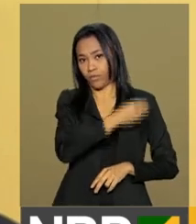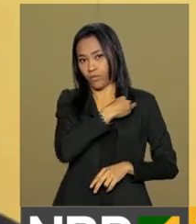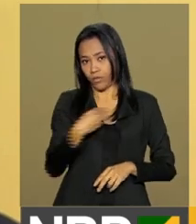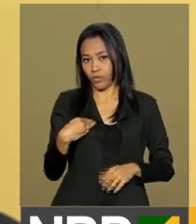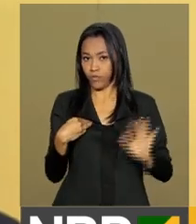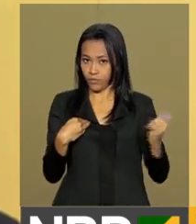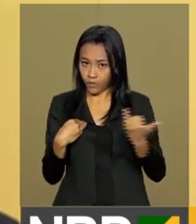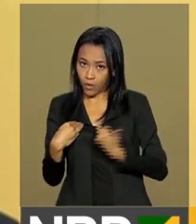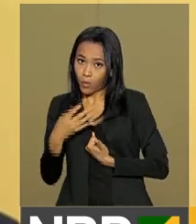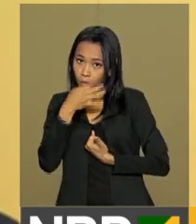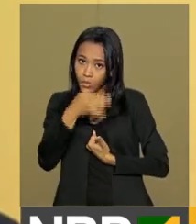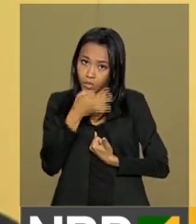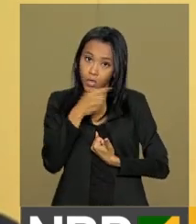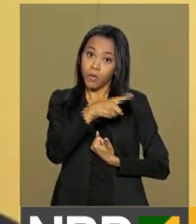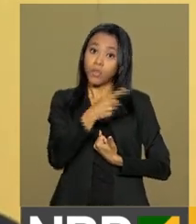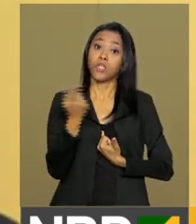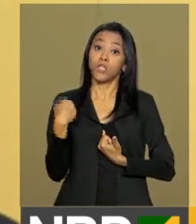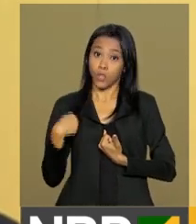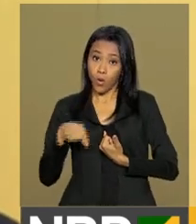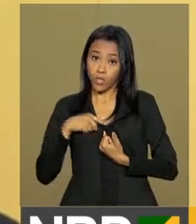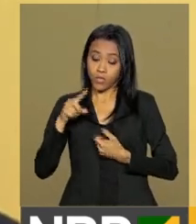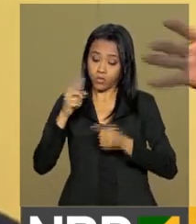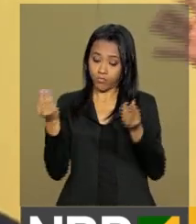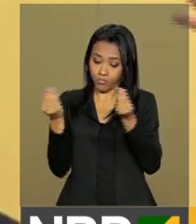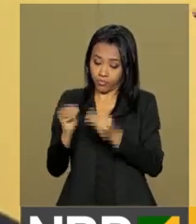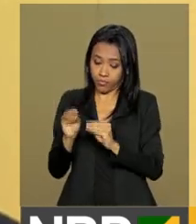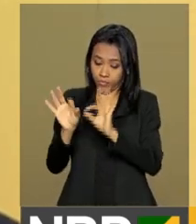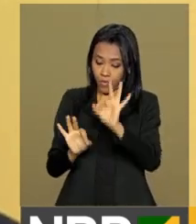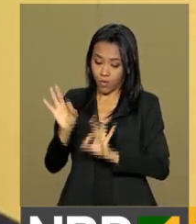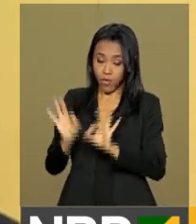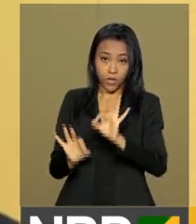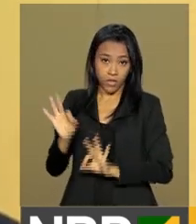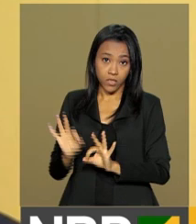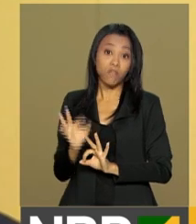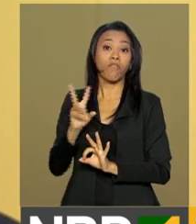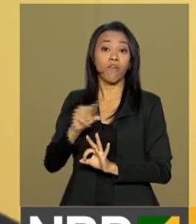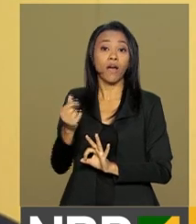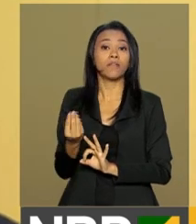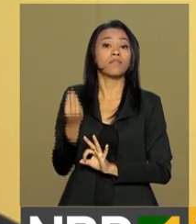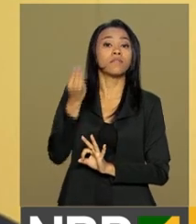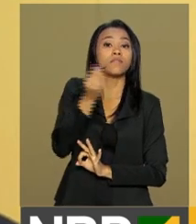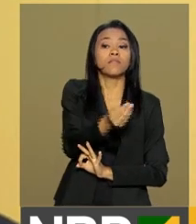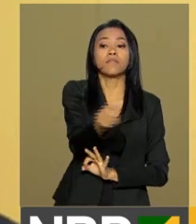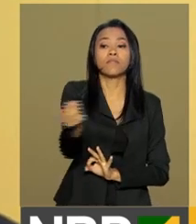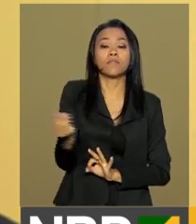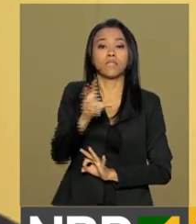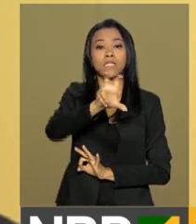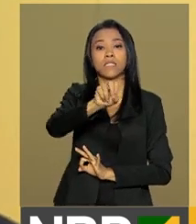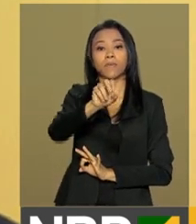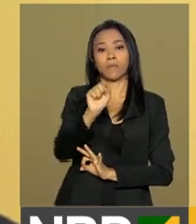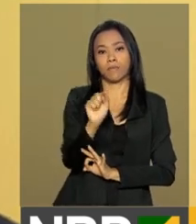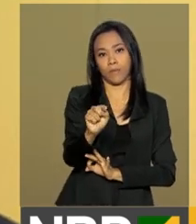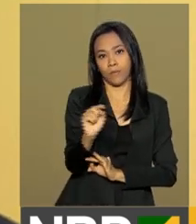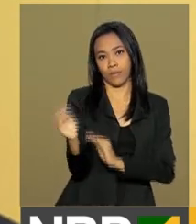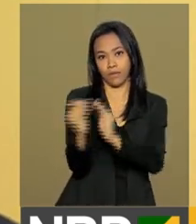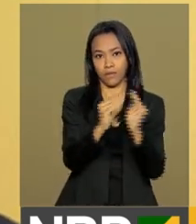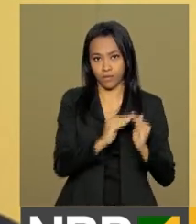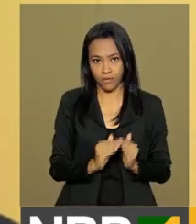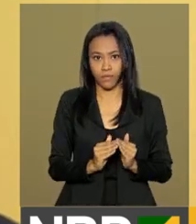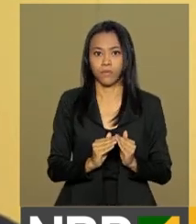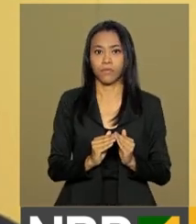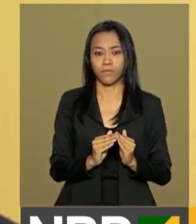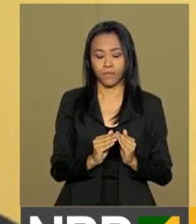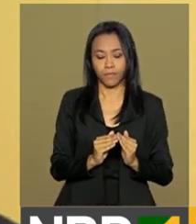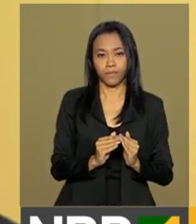agora colocamos em termos numéricos, vai a 50 mil casas populares. Como, de resto,